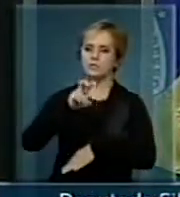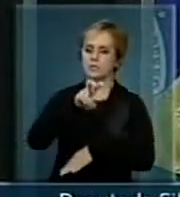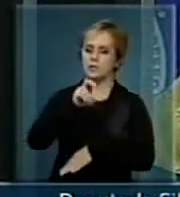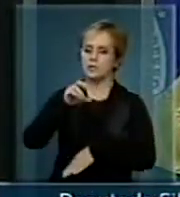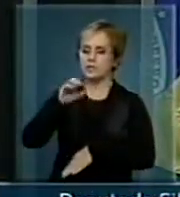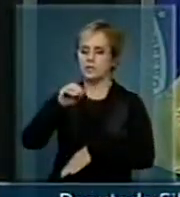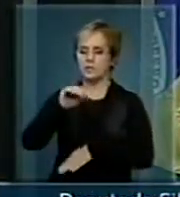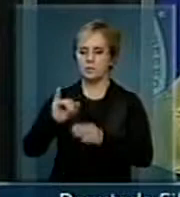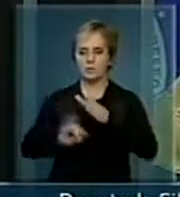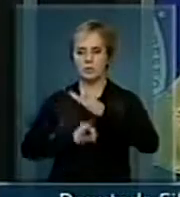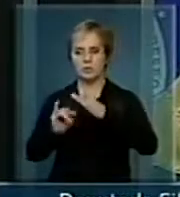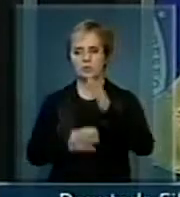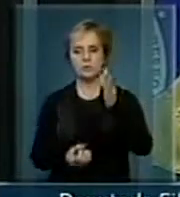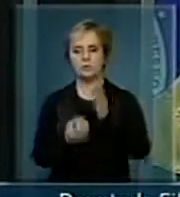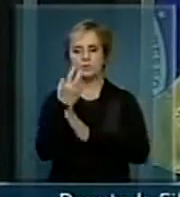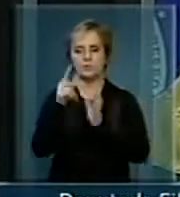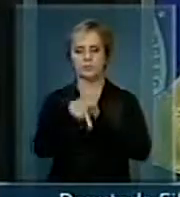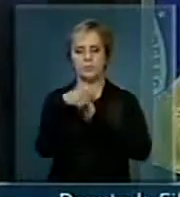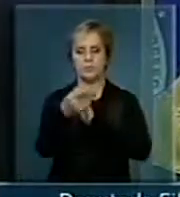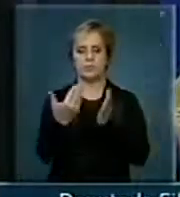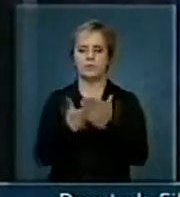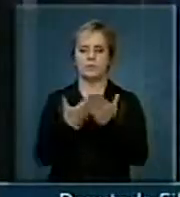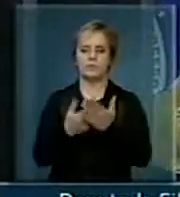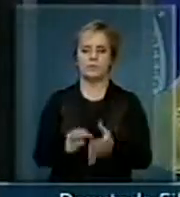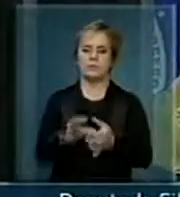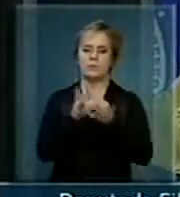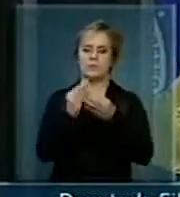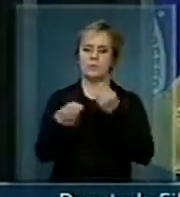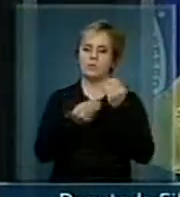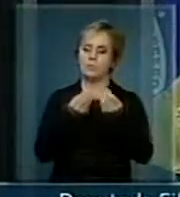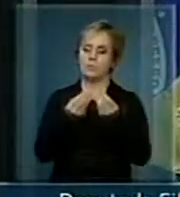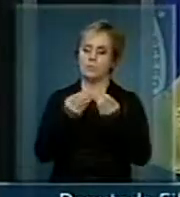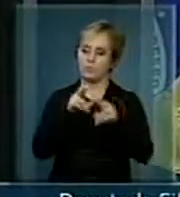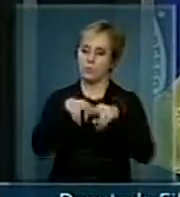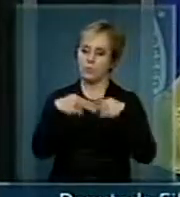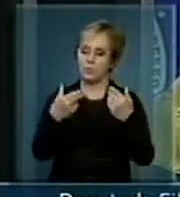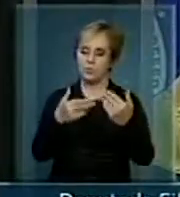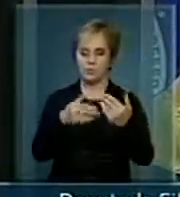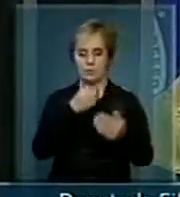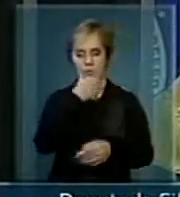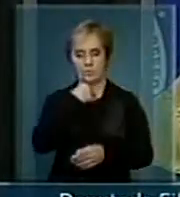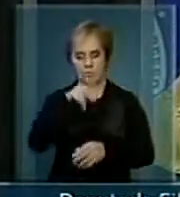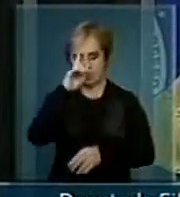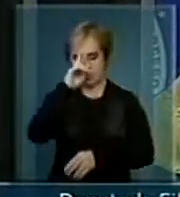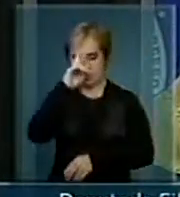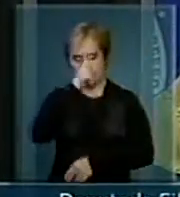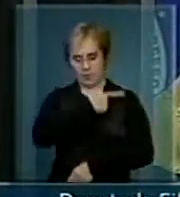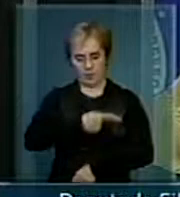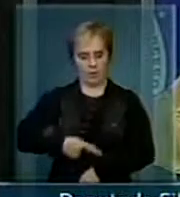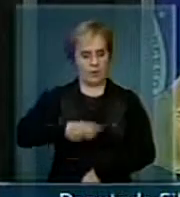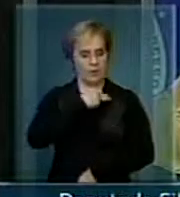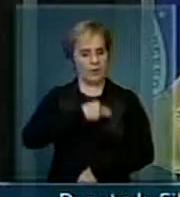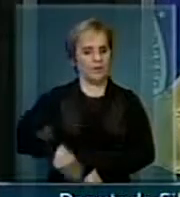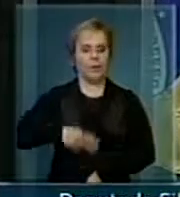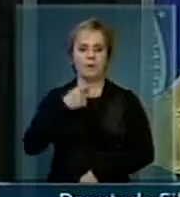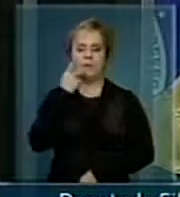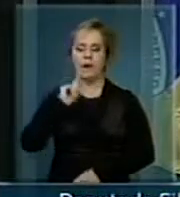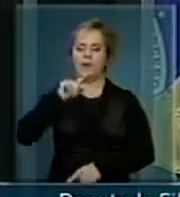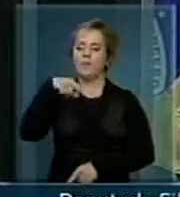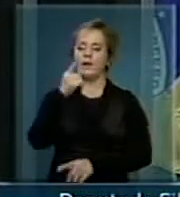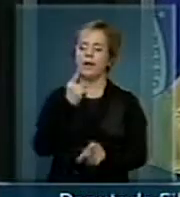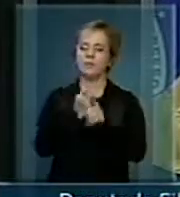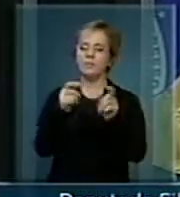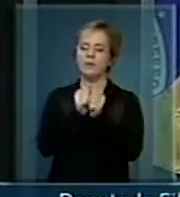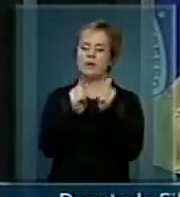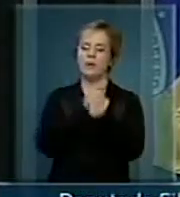instituições criadas para esta finalidade. E como tal, o próprio ministro desafiou ela a dizer, no próximo encontro que ela tiver com o presidente Lula,